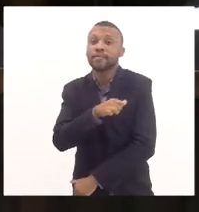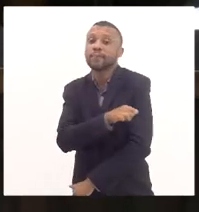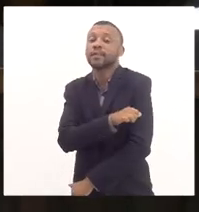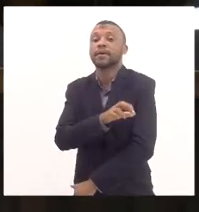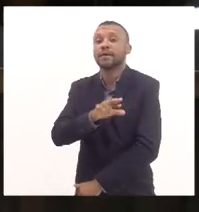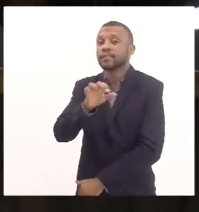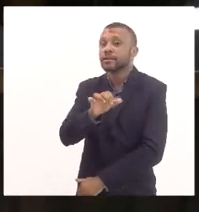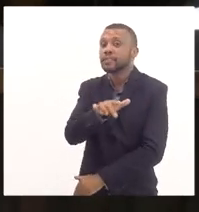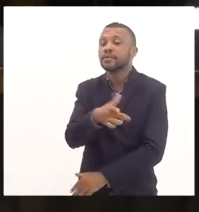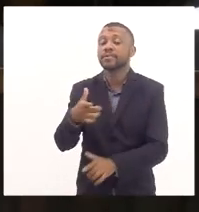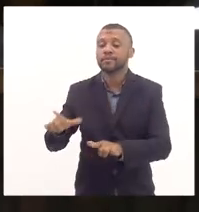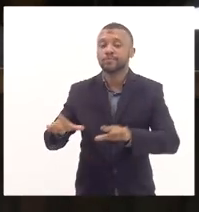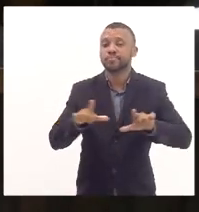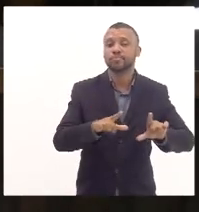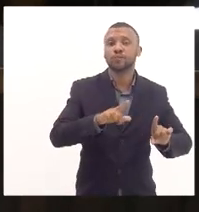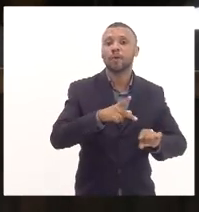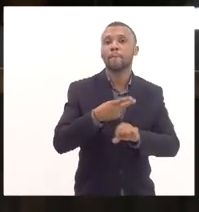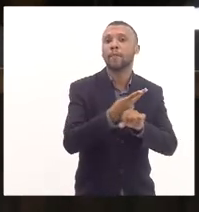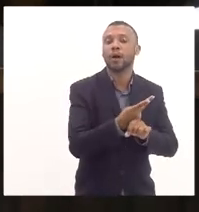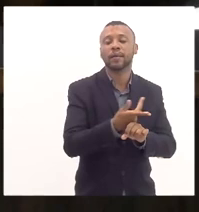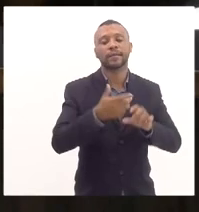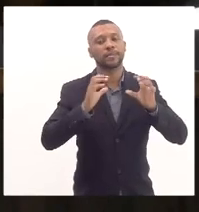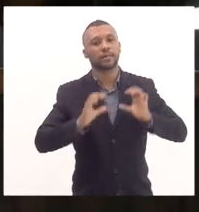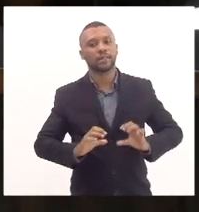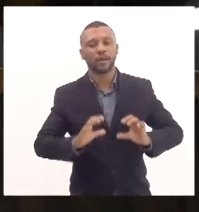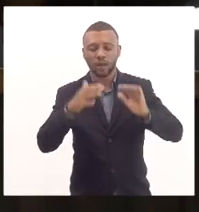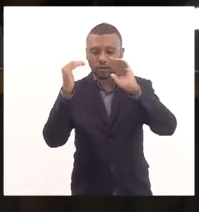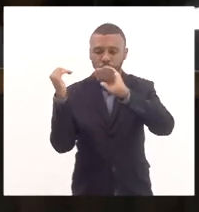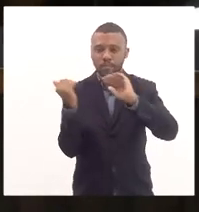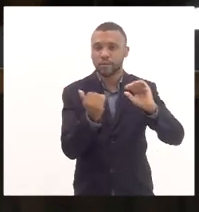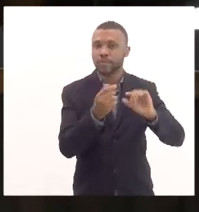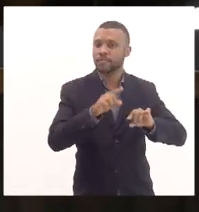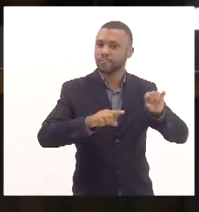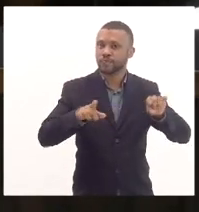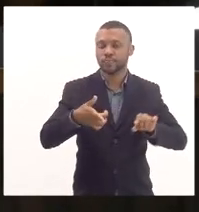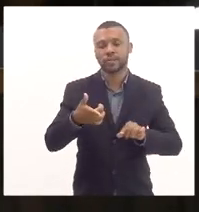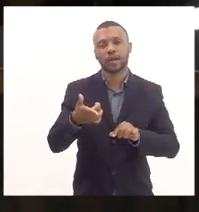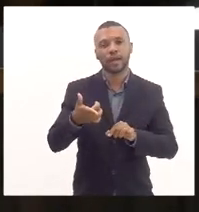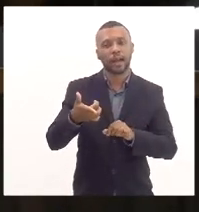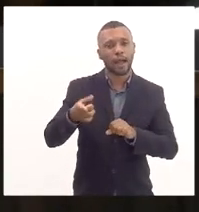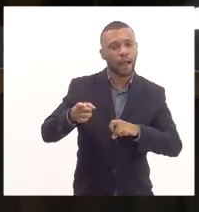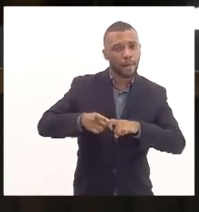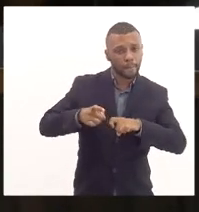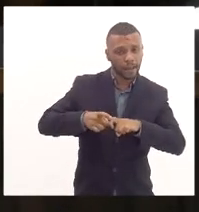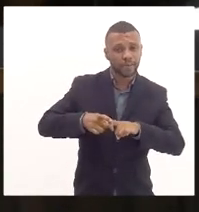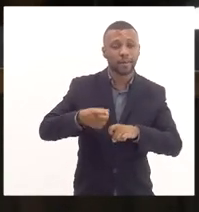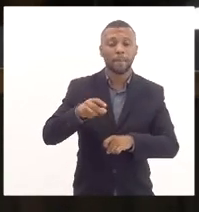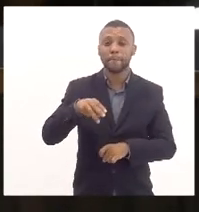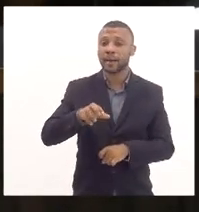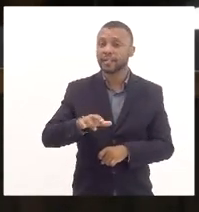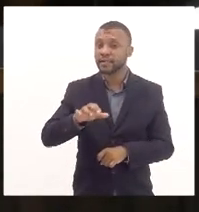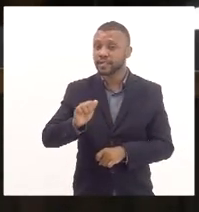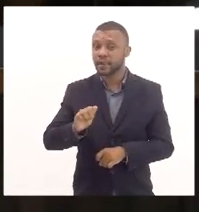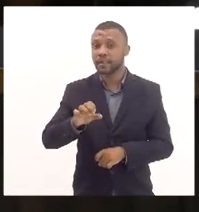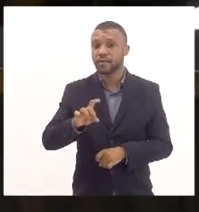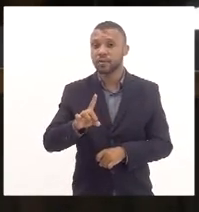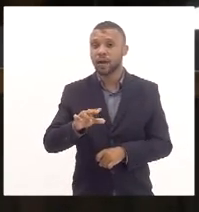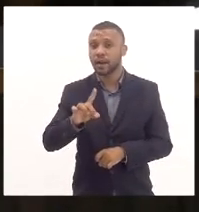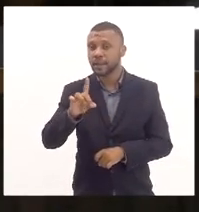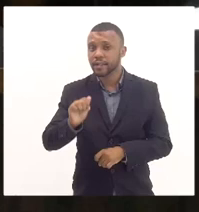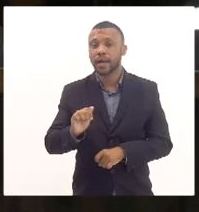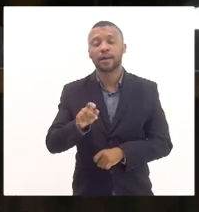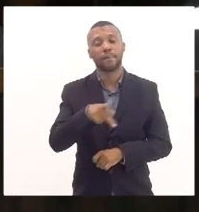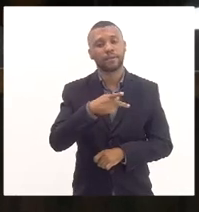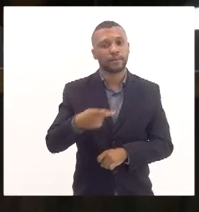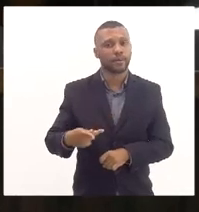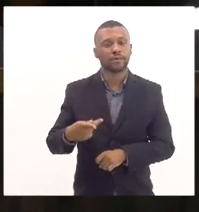concede o prêmio cidadania direito e respeito à diversidade a doutora Maria Eduarda Aguiar presidente do grupo pela vidda